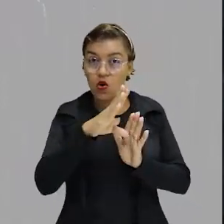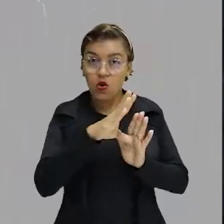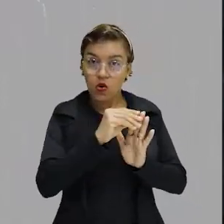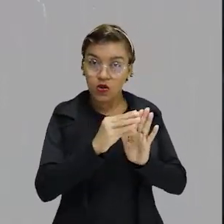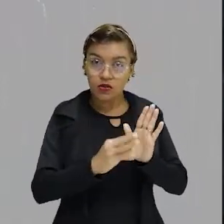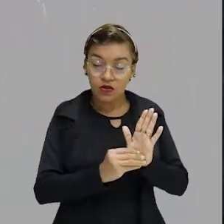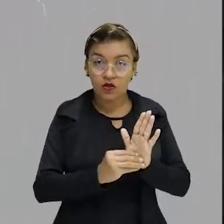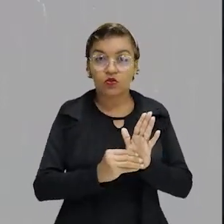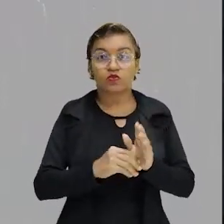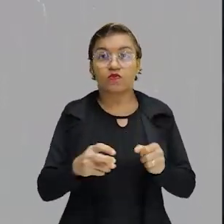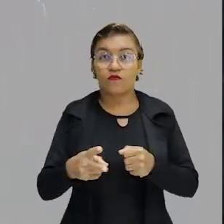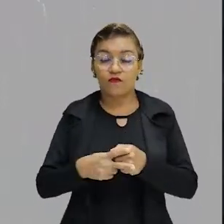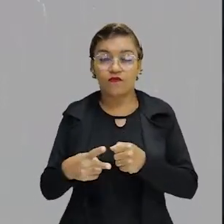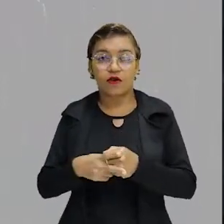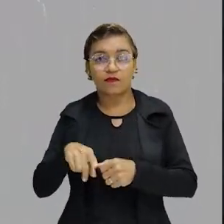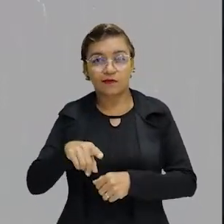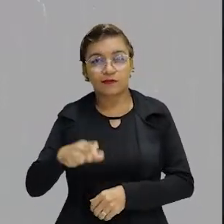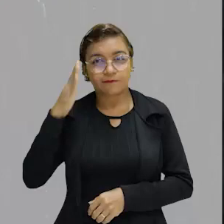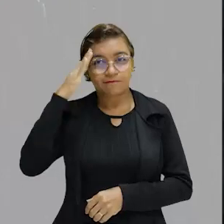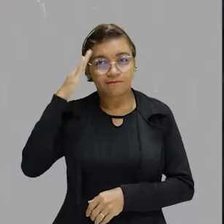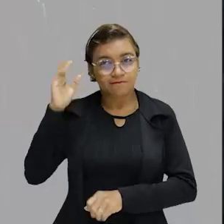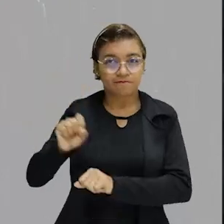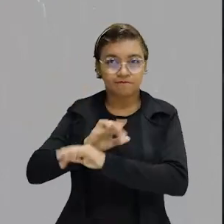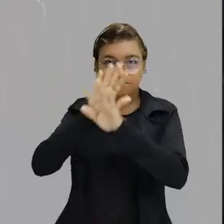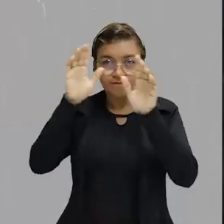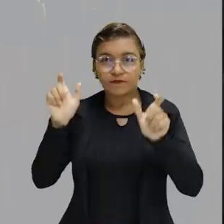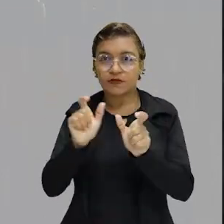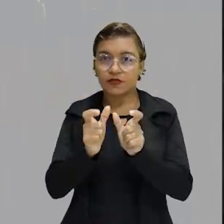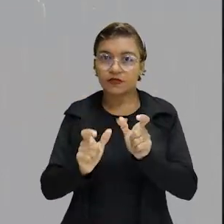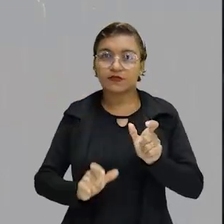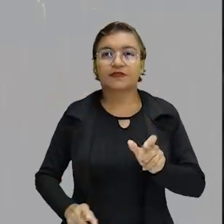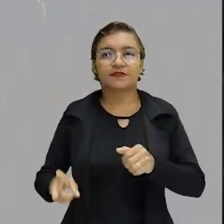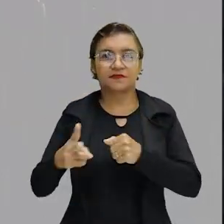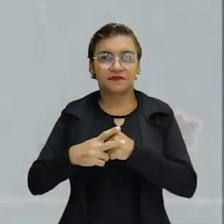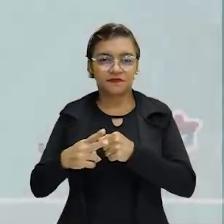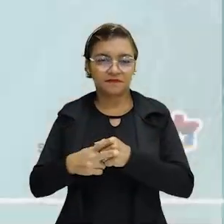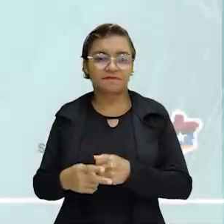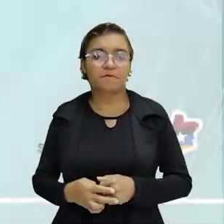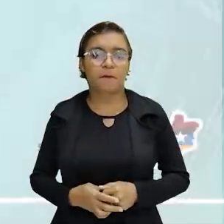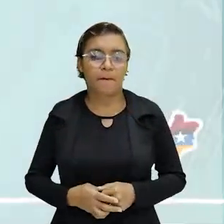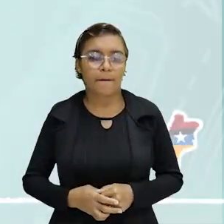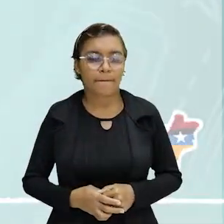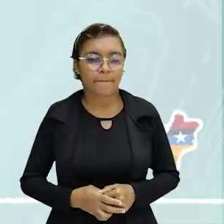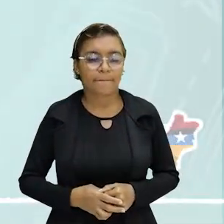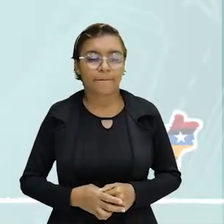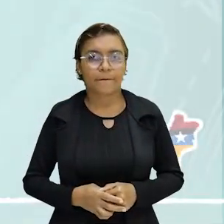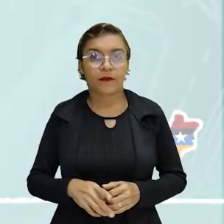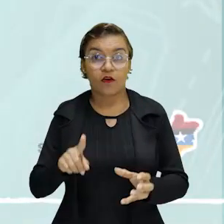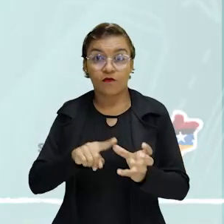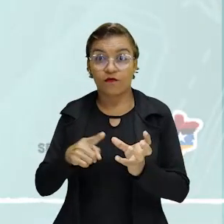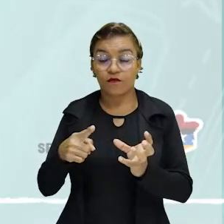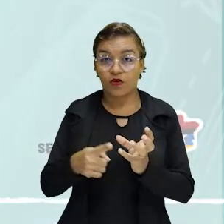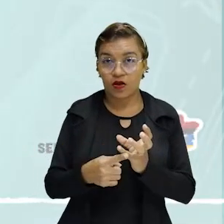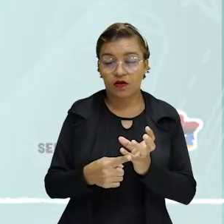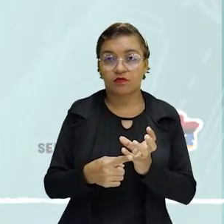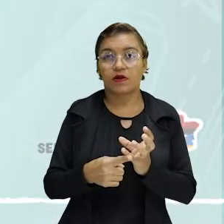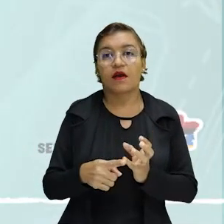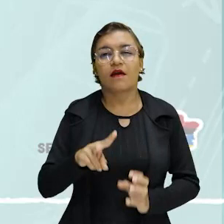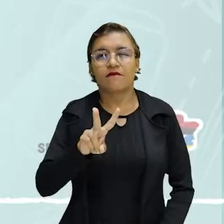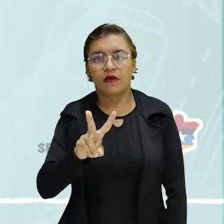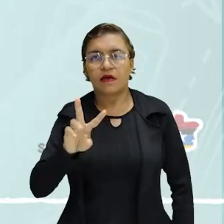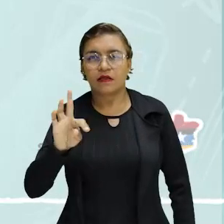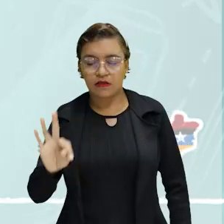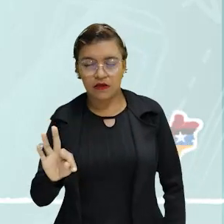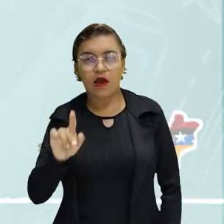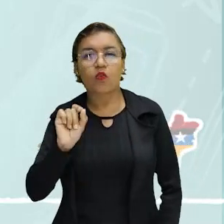possam dominar e possam compreender melhor sobre desinências verbais. A vogal temática. Na estrutura das palavras,